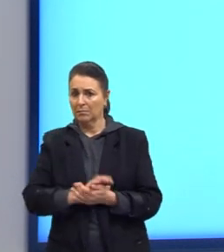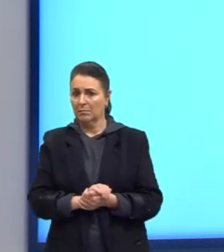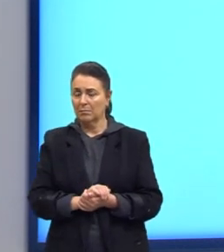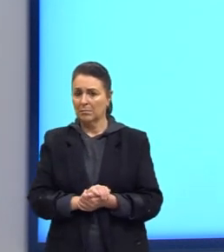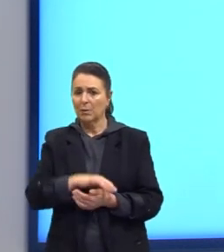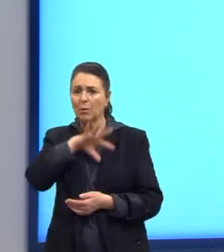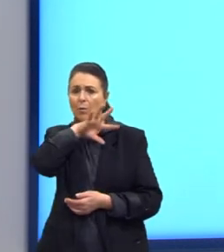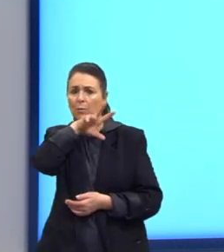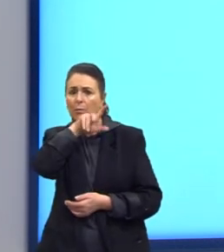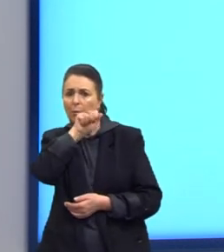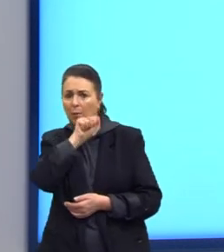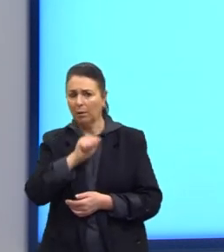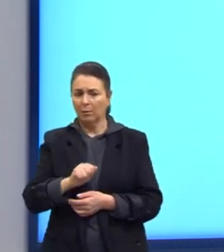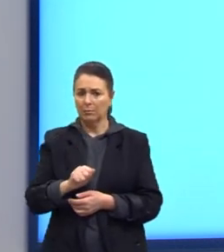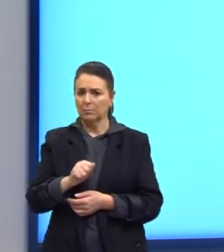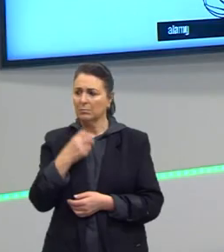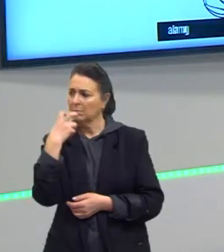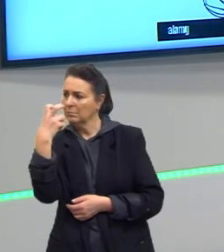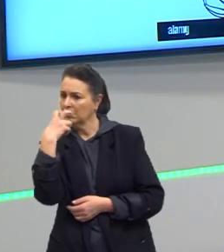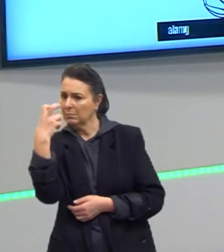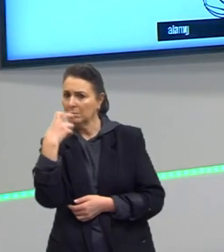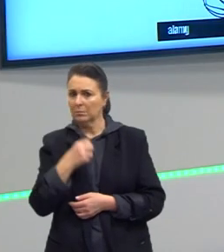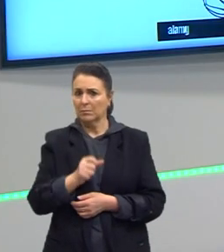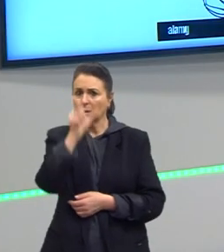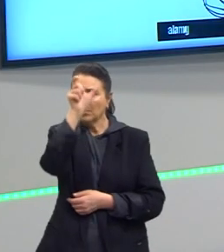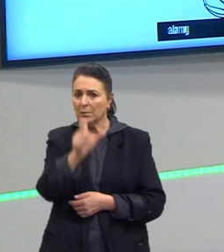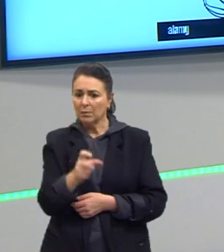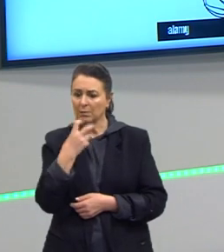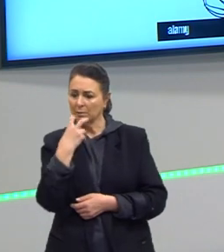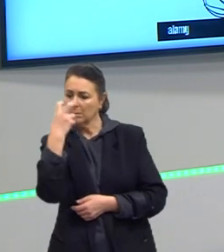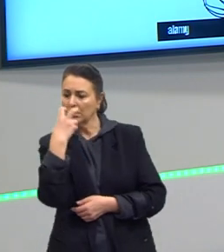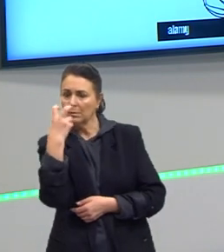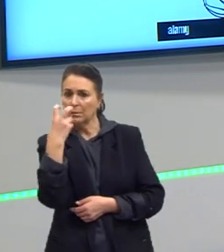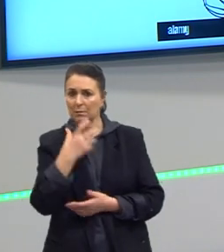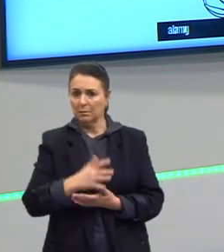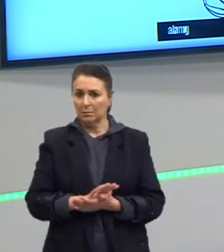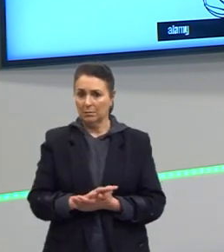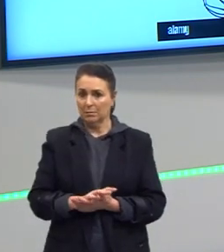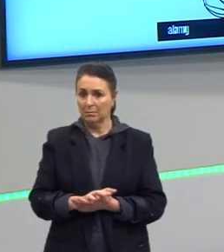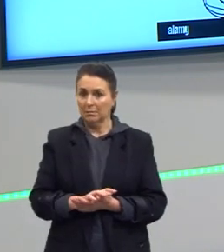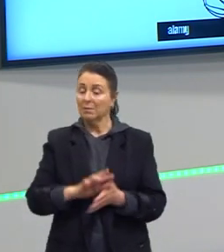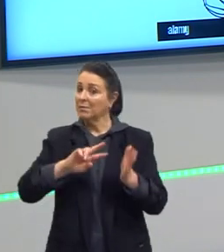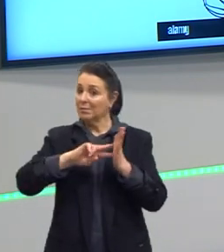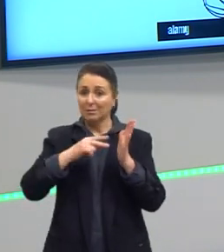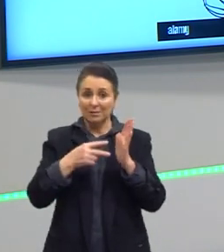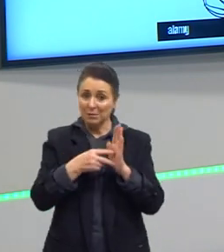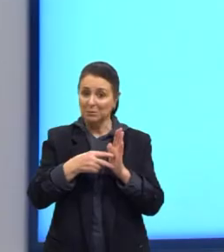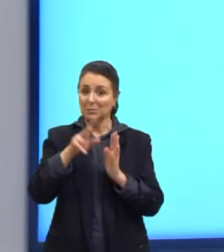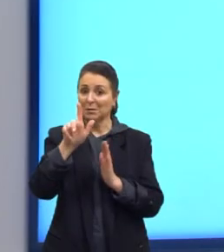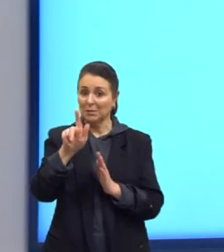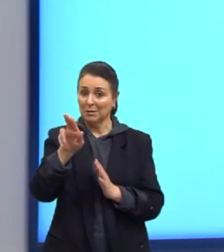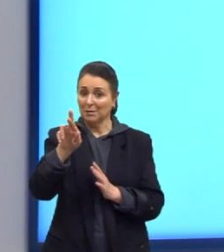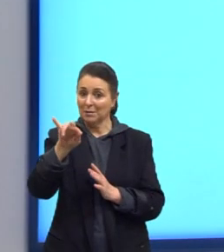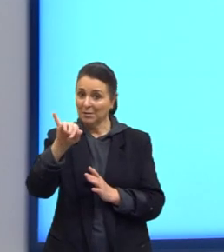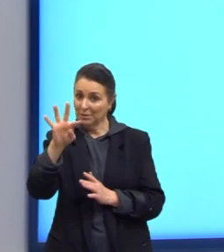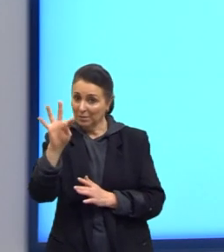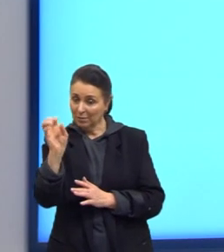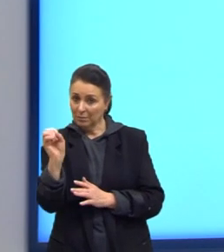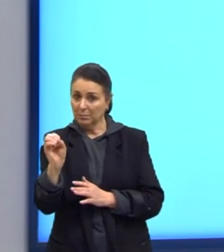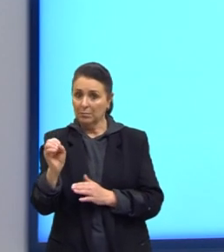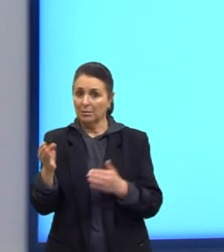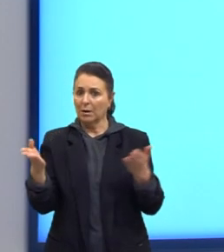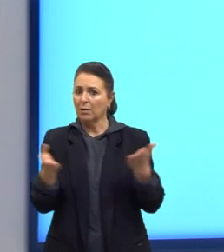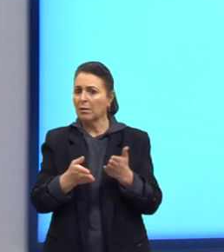animal está berrando a pessoa estava errando o que que é isso é um grito né É mesmo